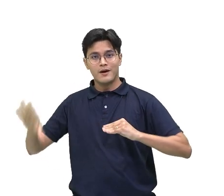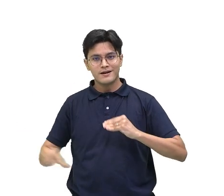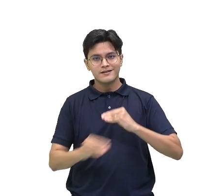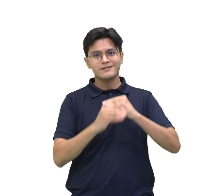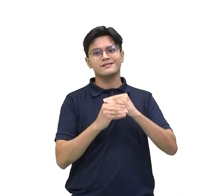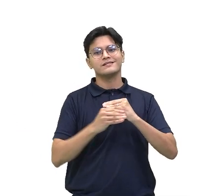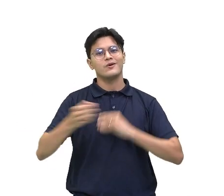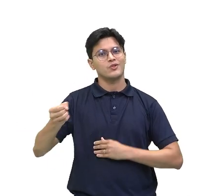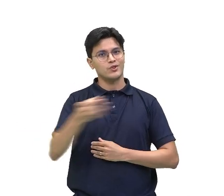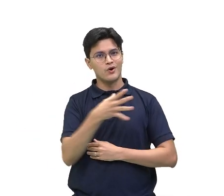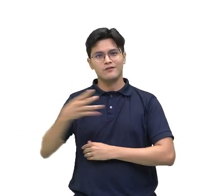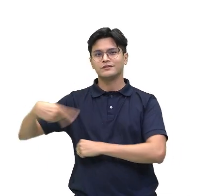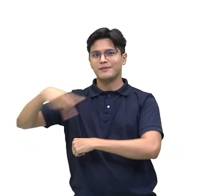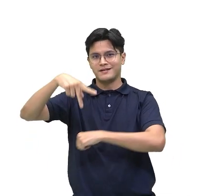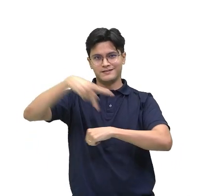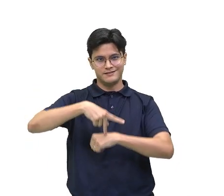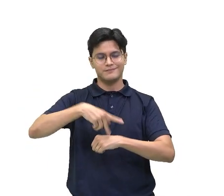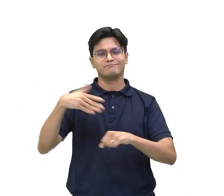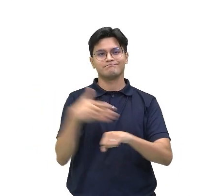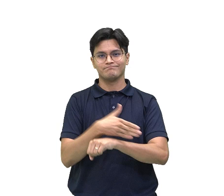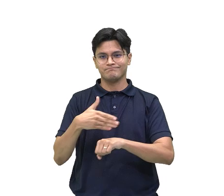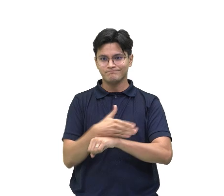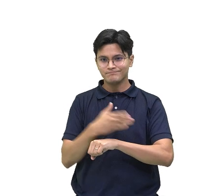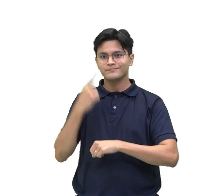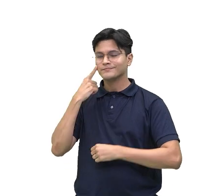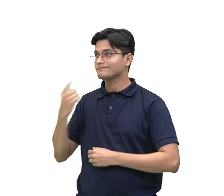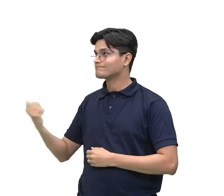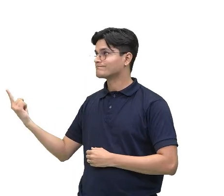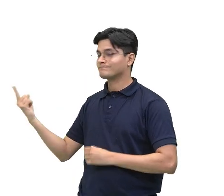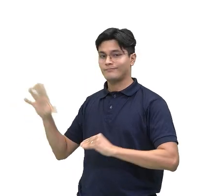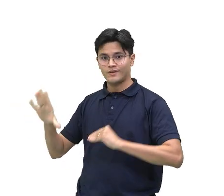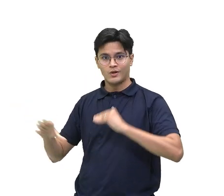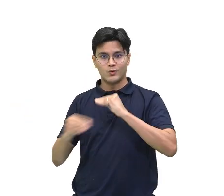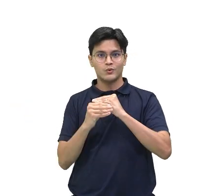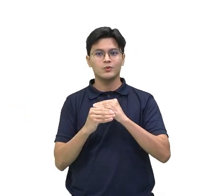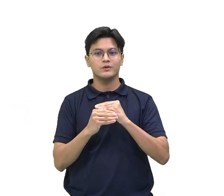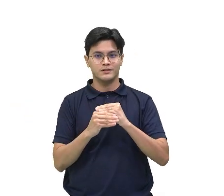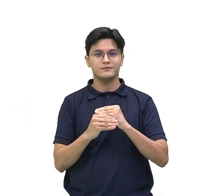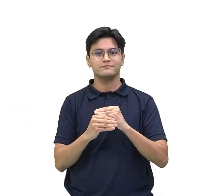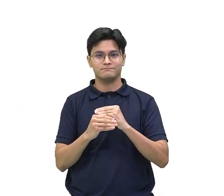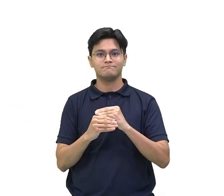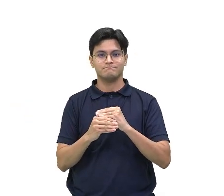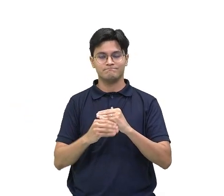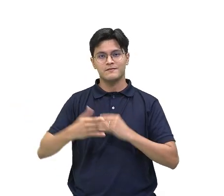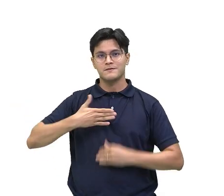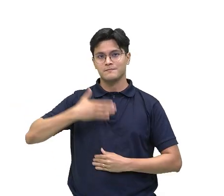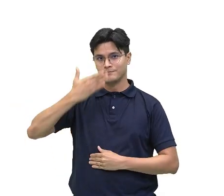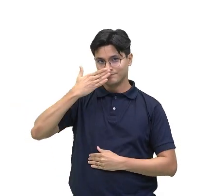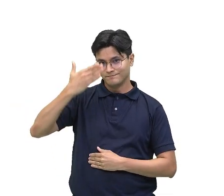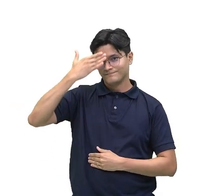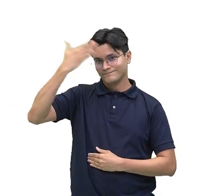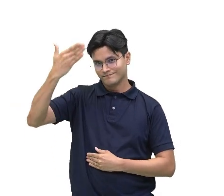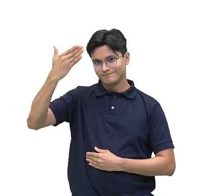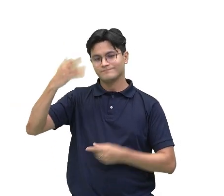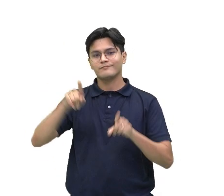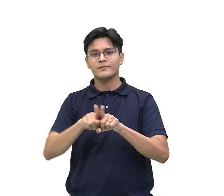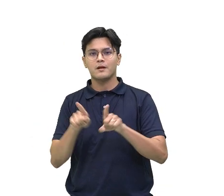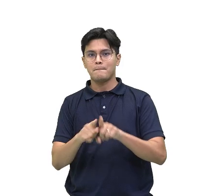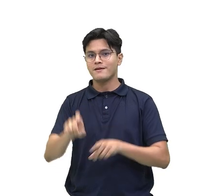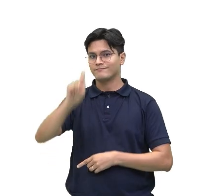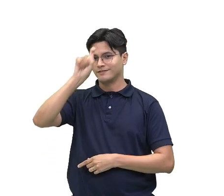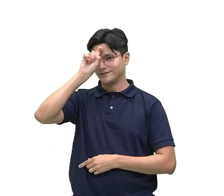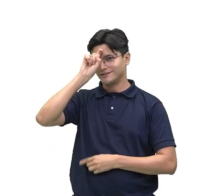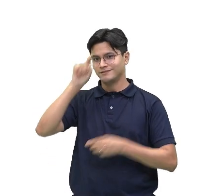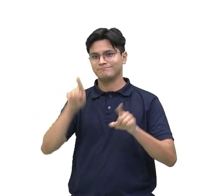de novos membros, né? Que acabou incluindo aí a Arábia Saudita, né, o